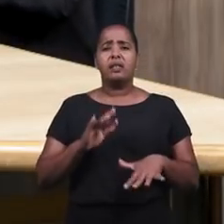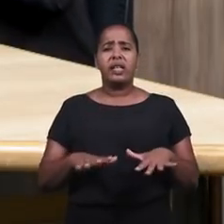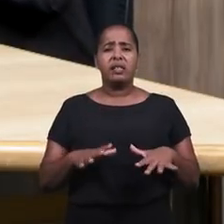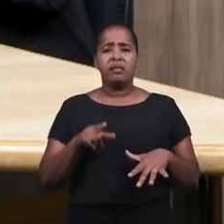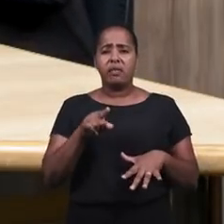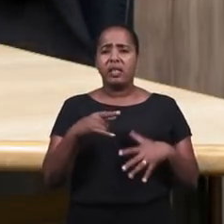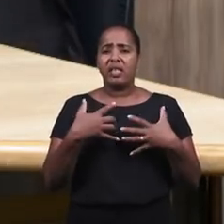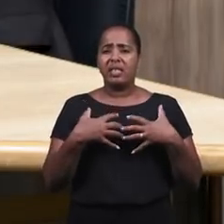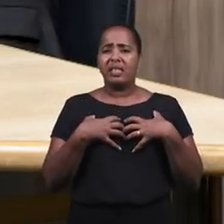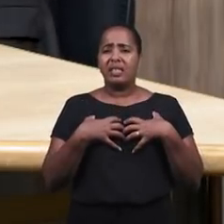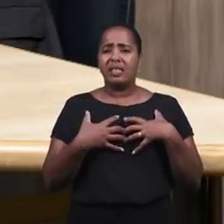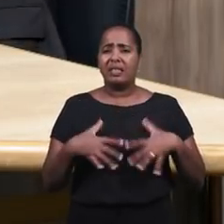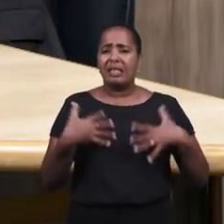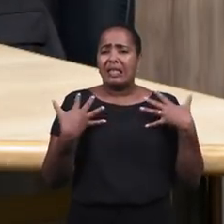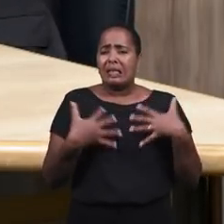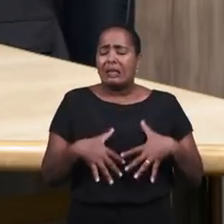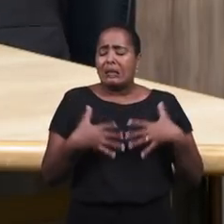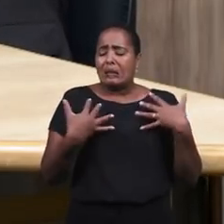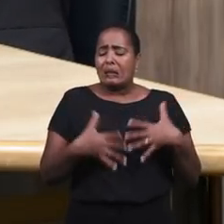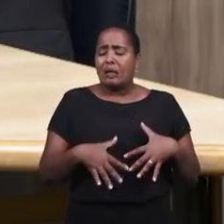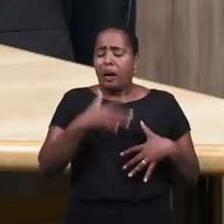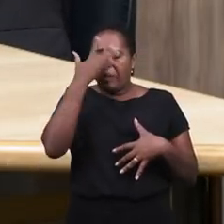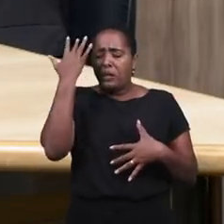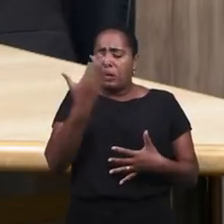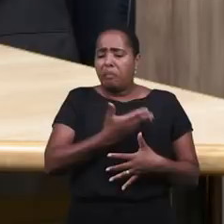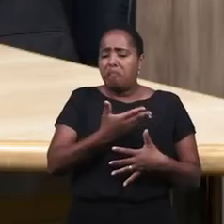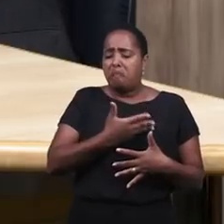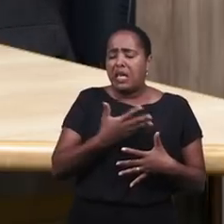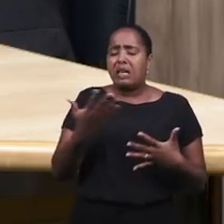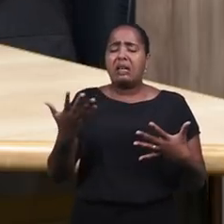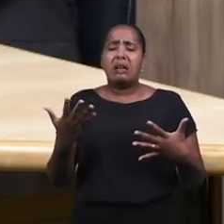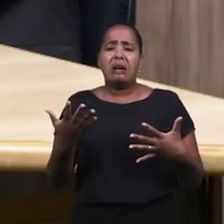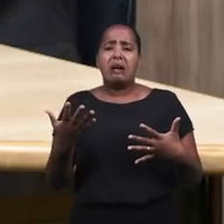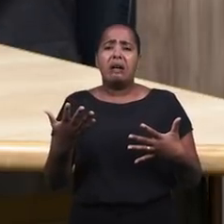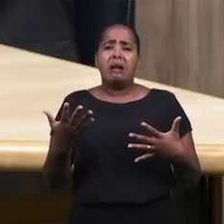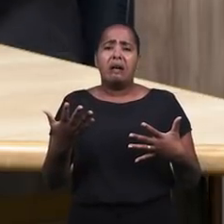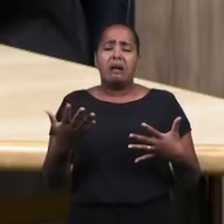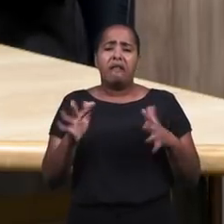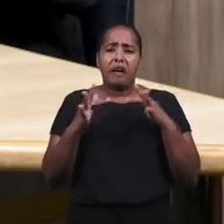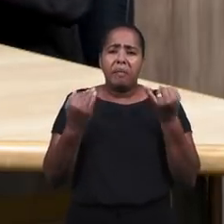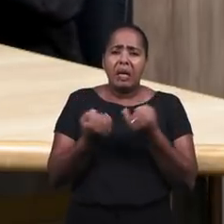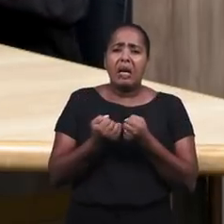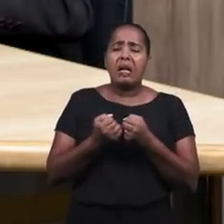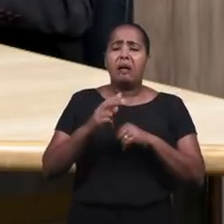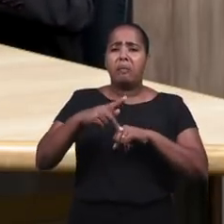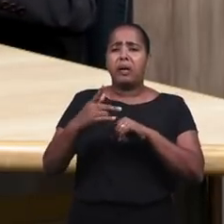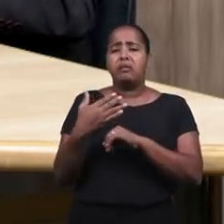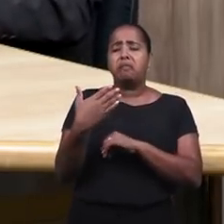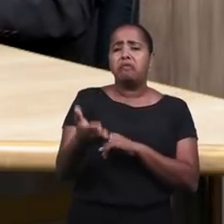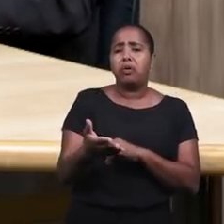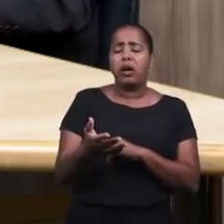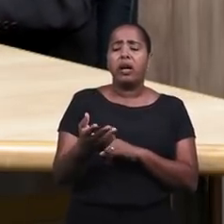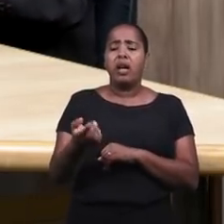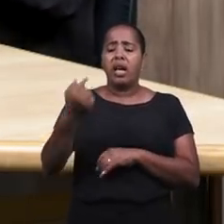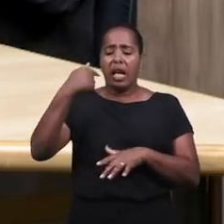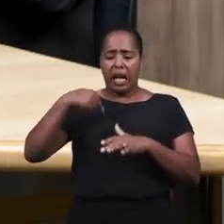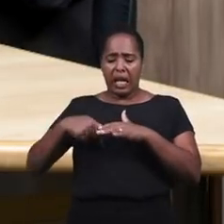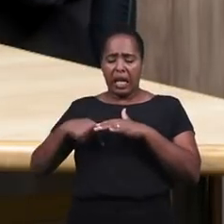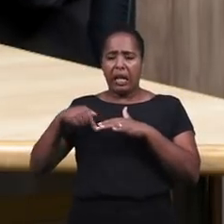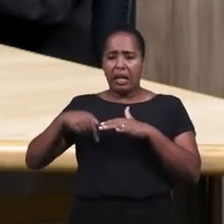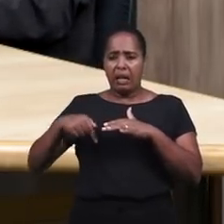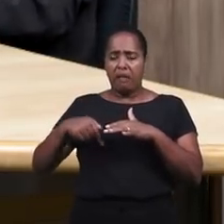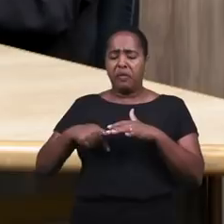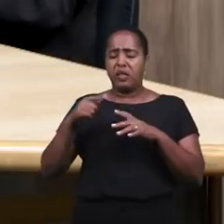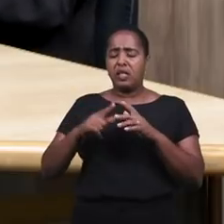Às vezes você está aflito com uma pessoa, amigo, parente, numa outra cidade, lá no exterior e tal, doente, muito doente, e você que